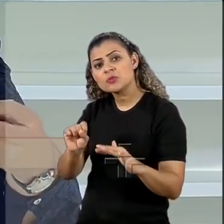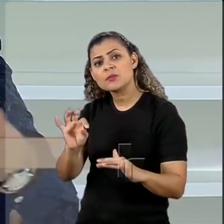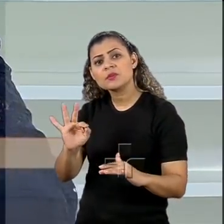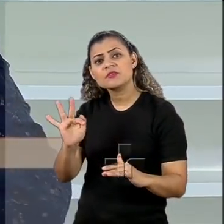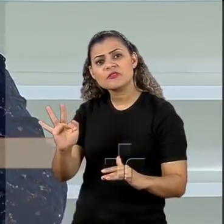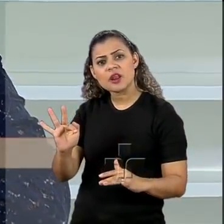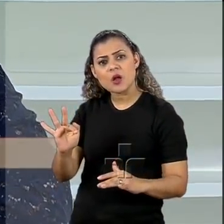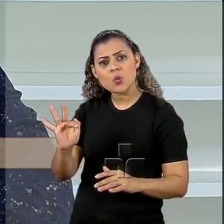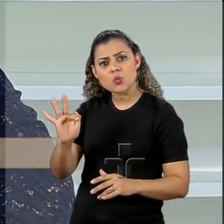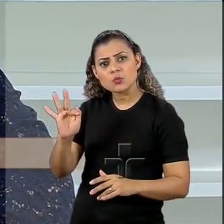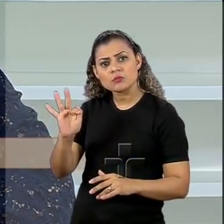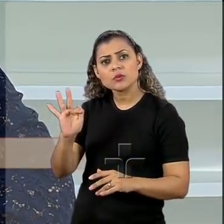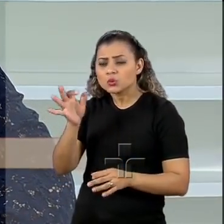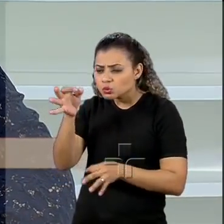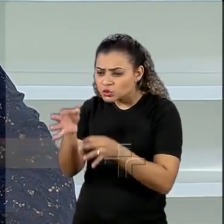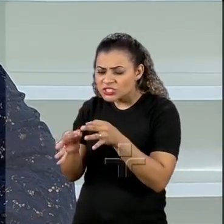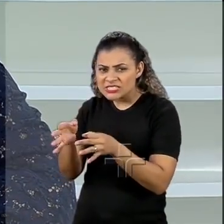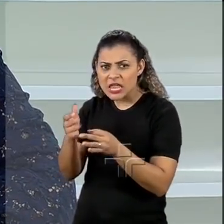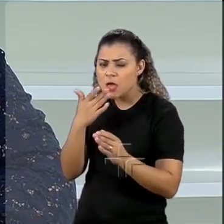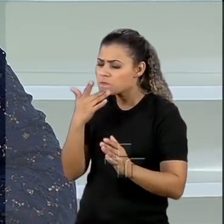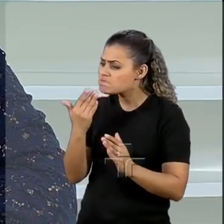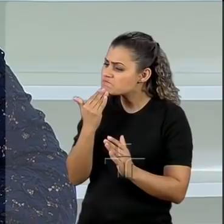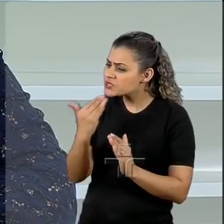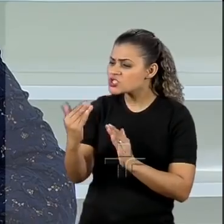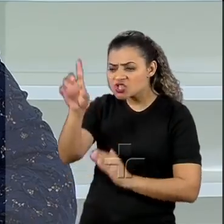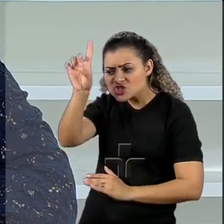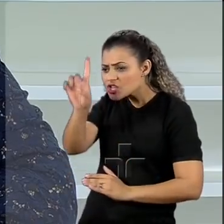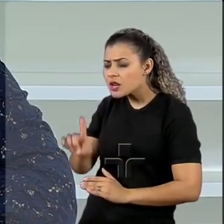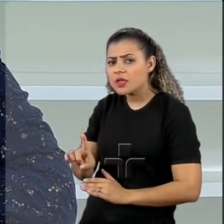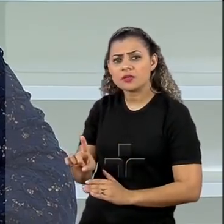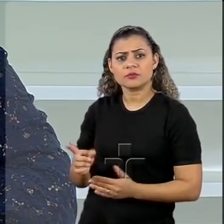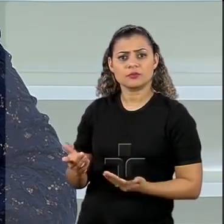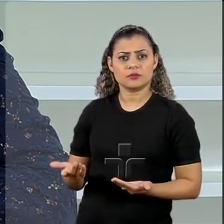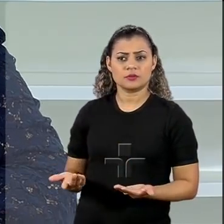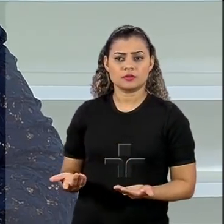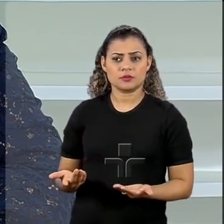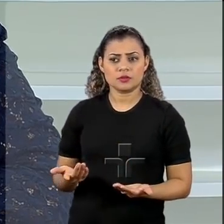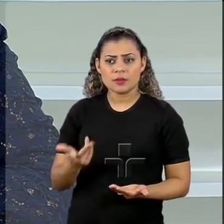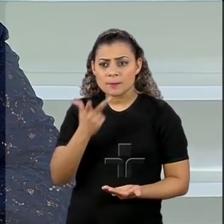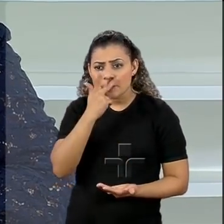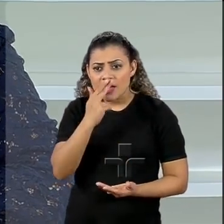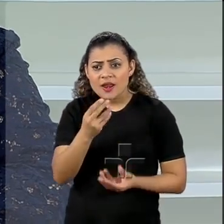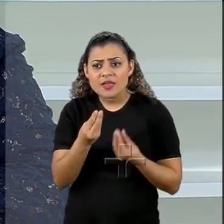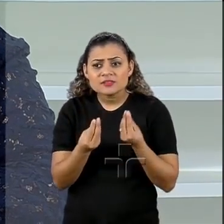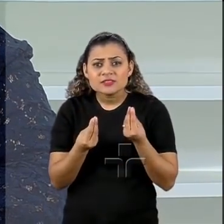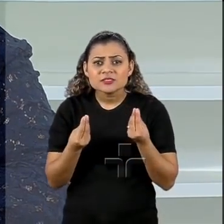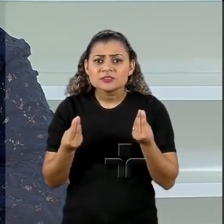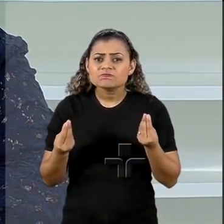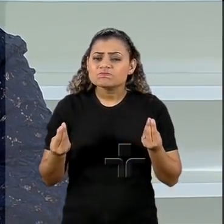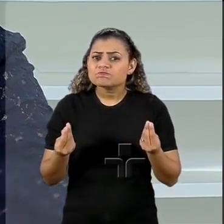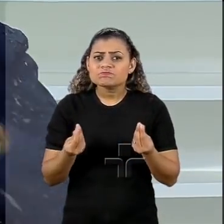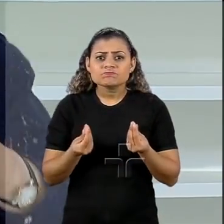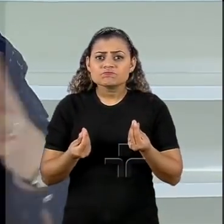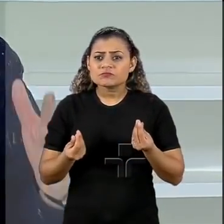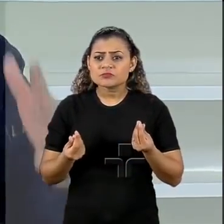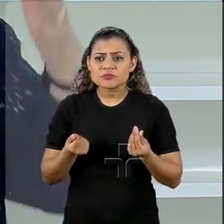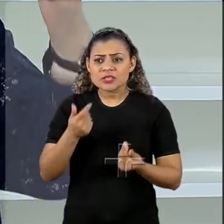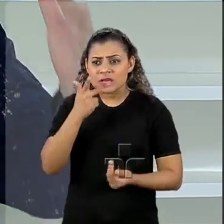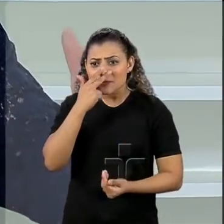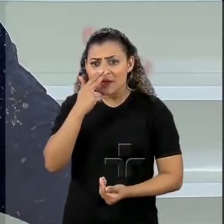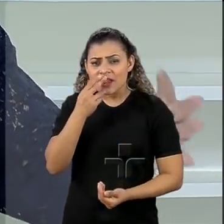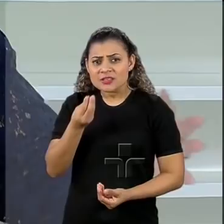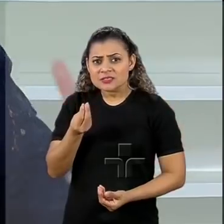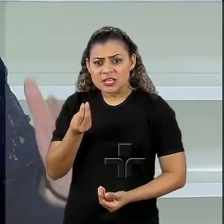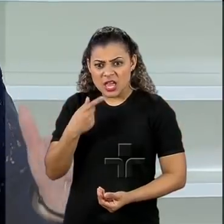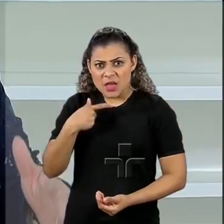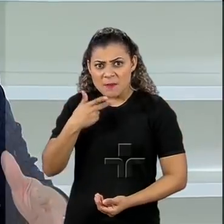Judiciário. Na Lava Jato, através do primeiro grau, o cidadão está satisfeito com